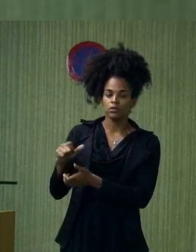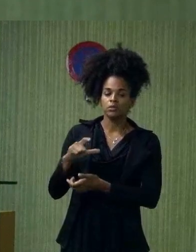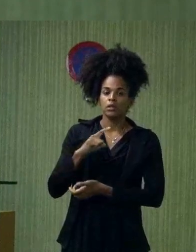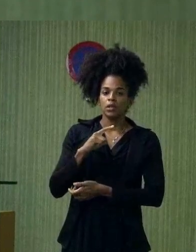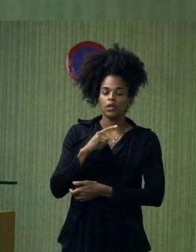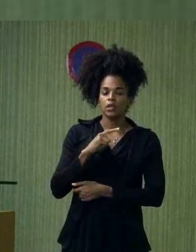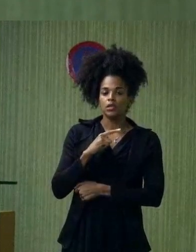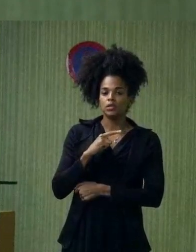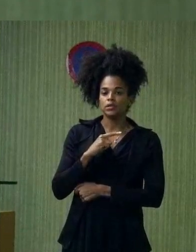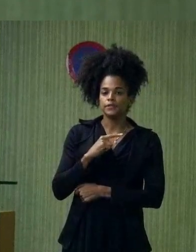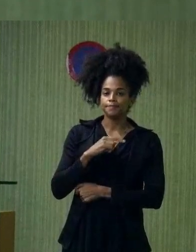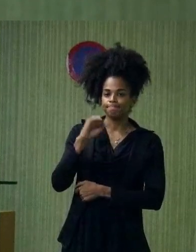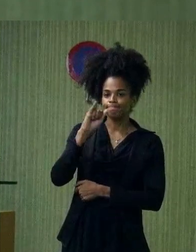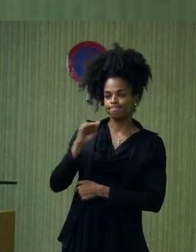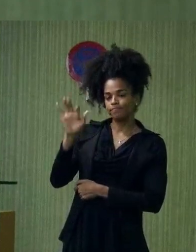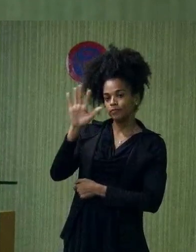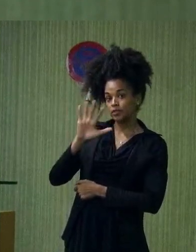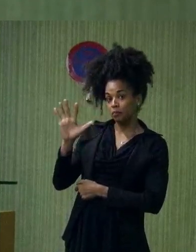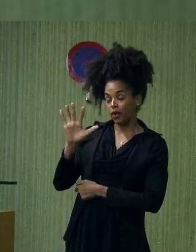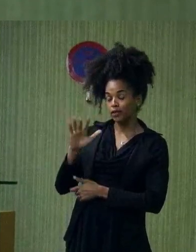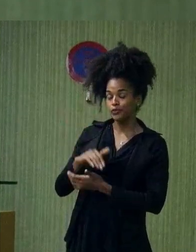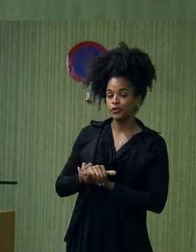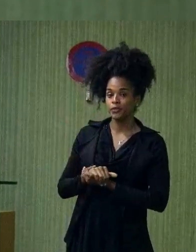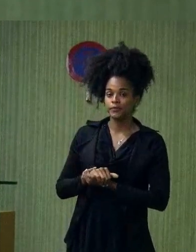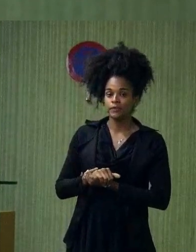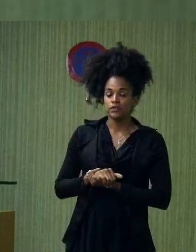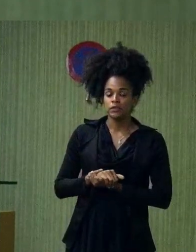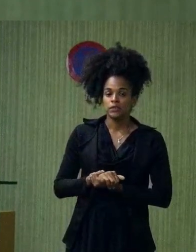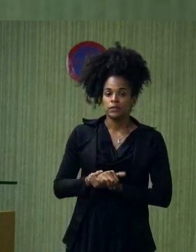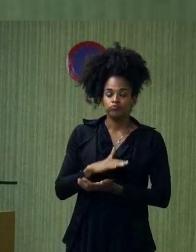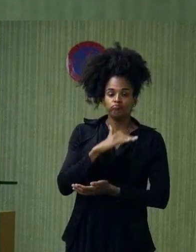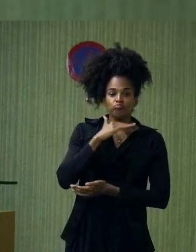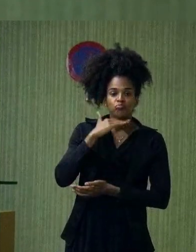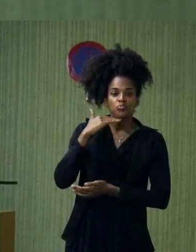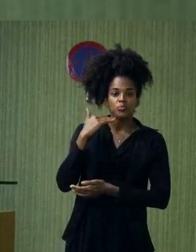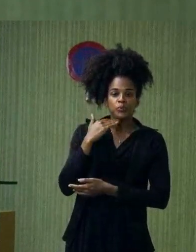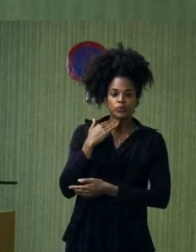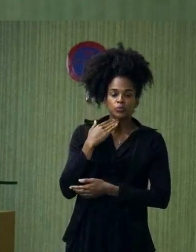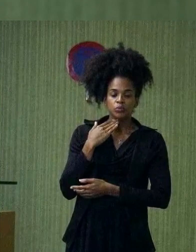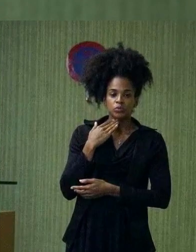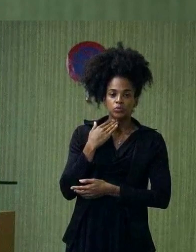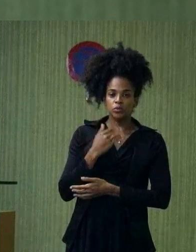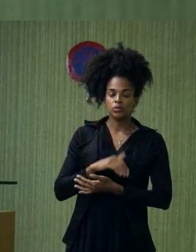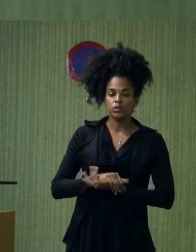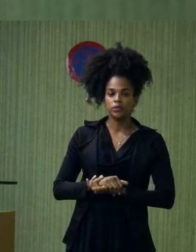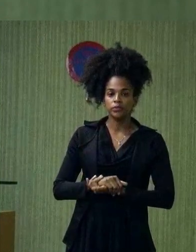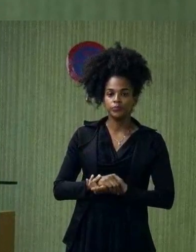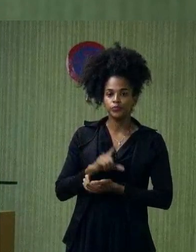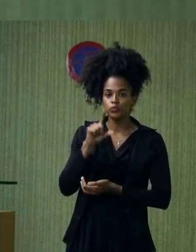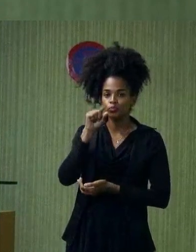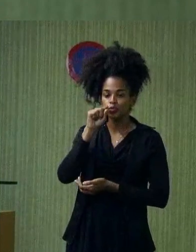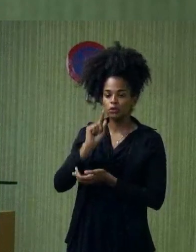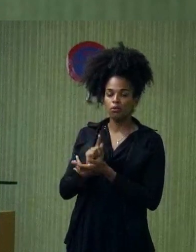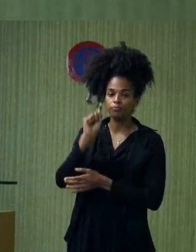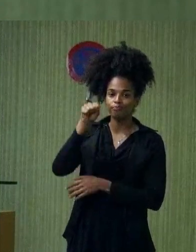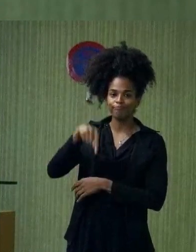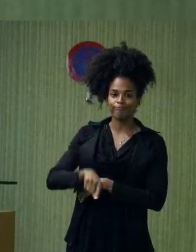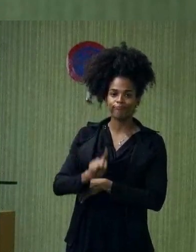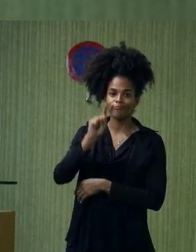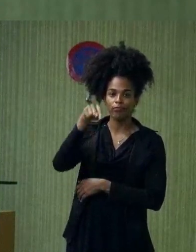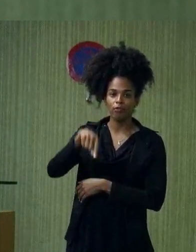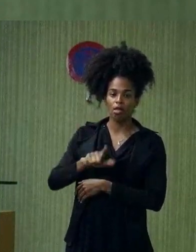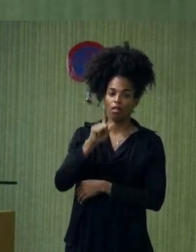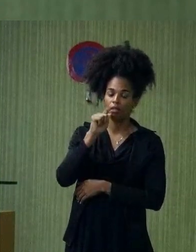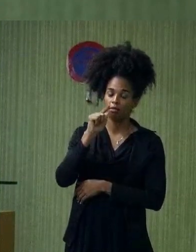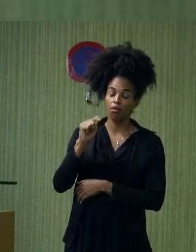botos ano passado uma coisa muito triste 150 botos um boto ele gera um filhote é